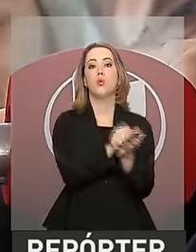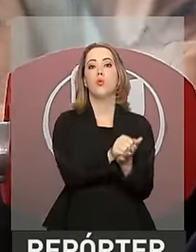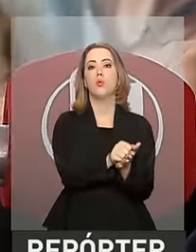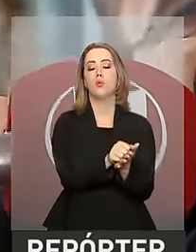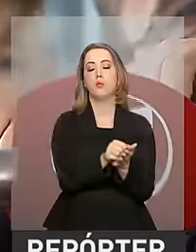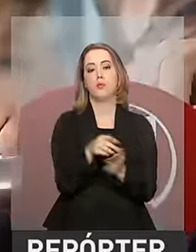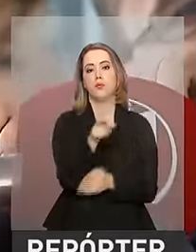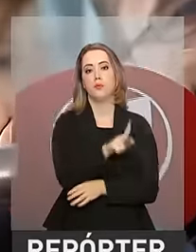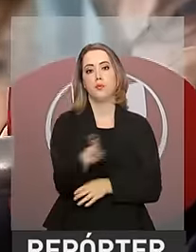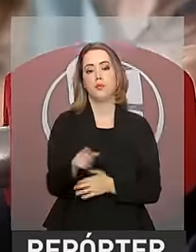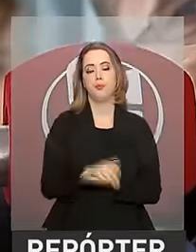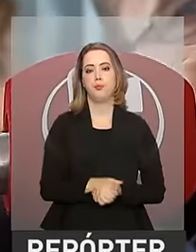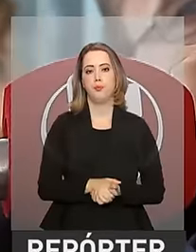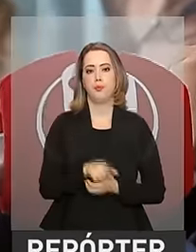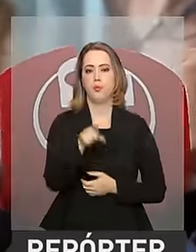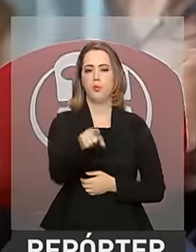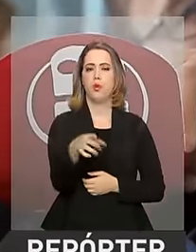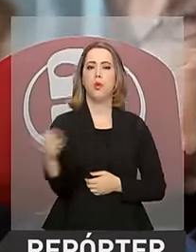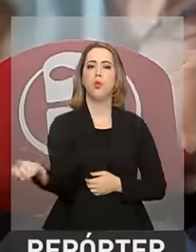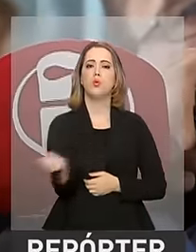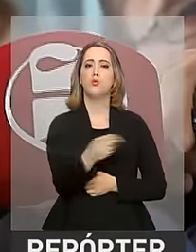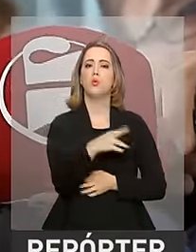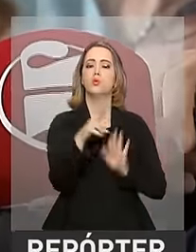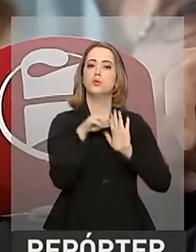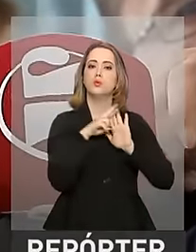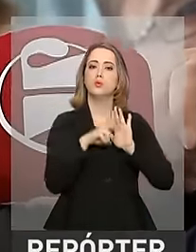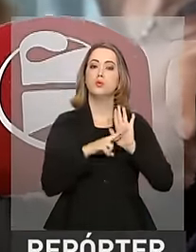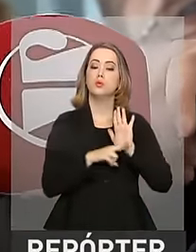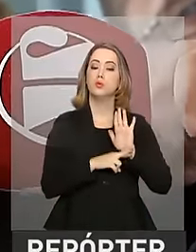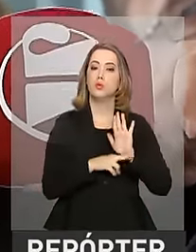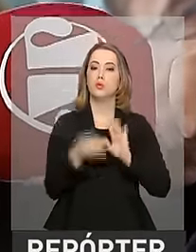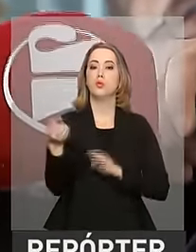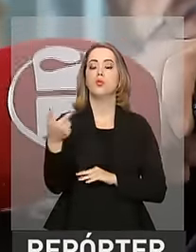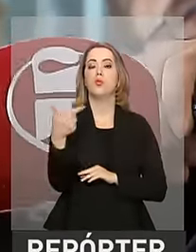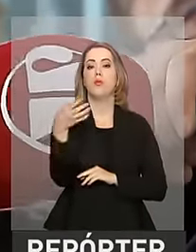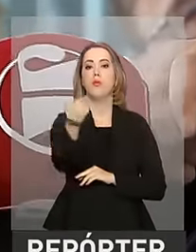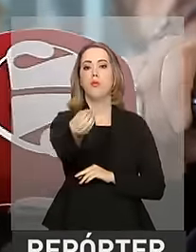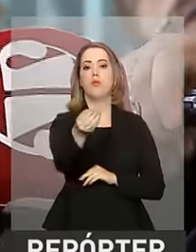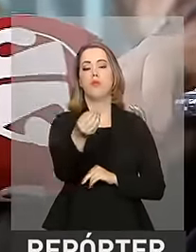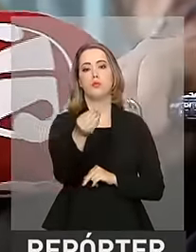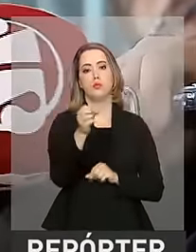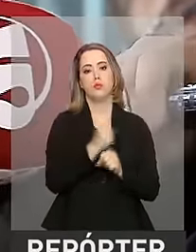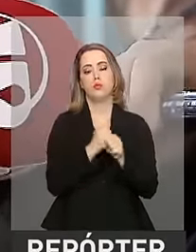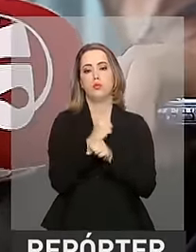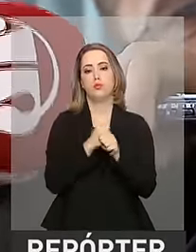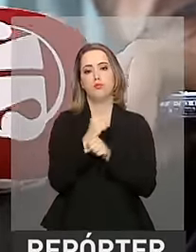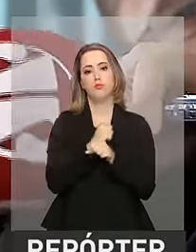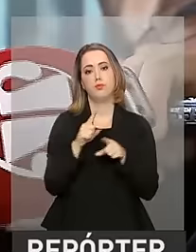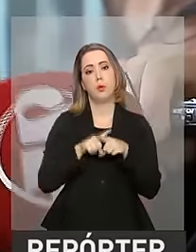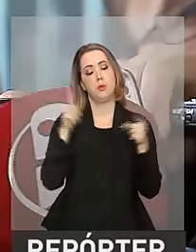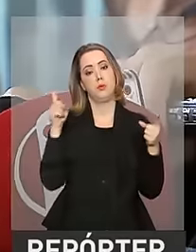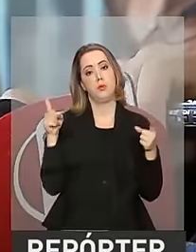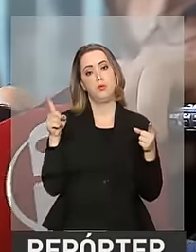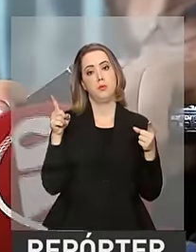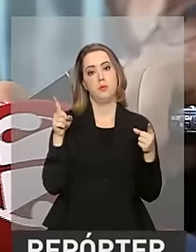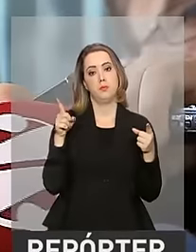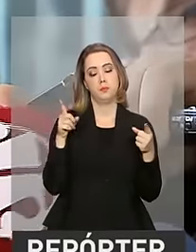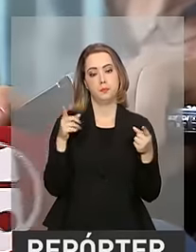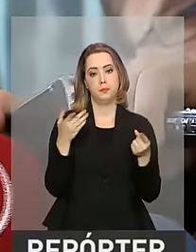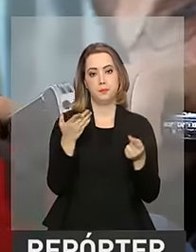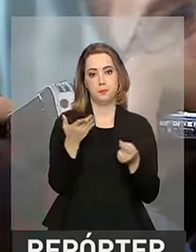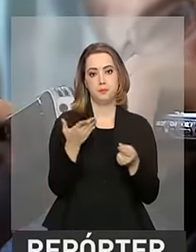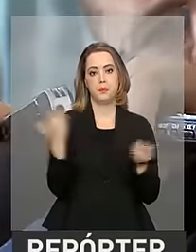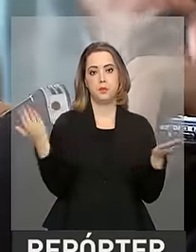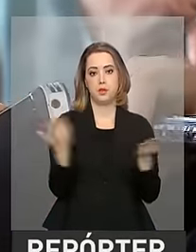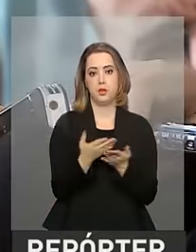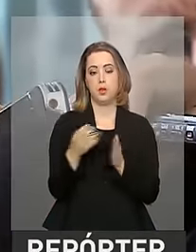regime fiscal prevalecendo no entanto por 20 anos ah sendo que foi e